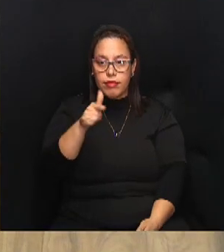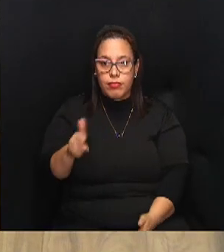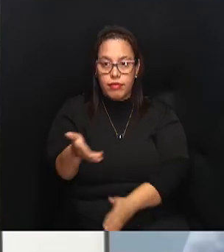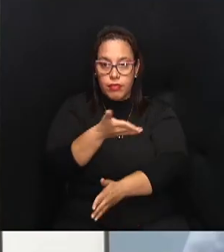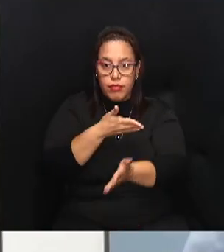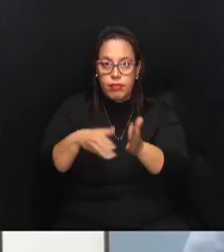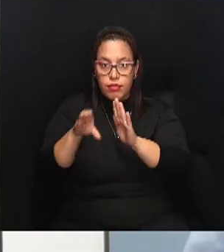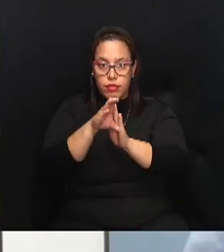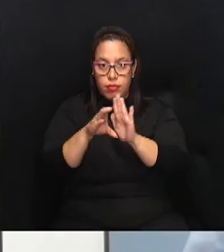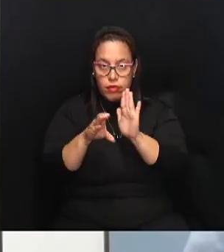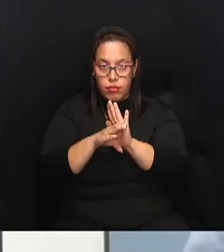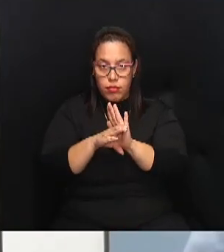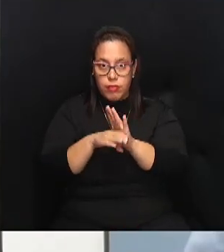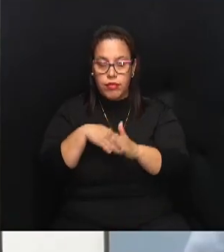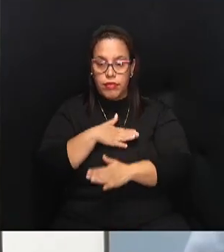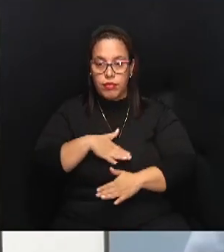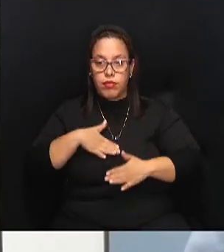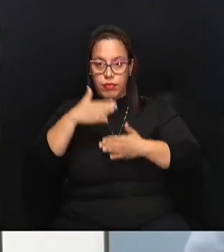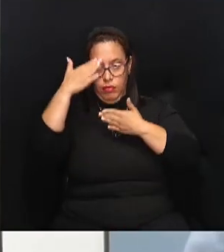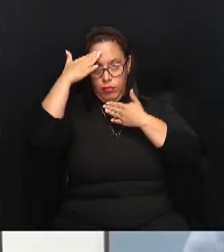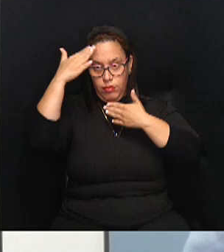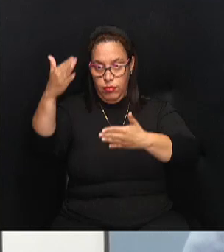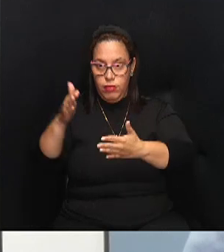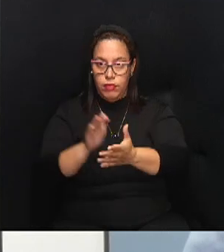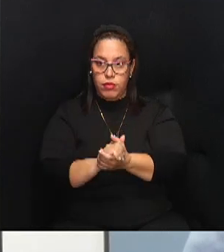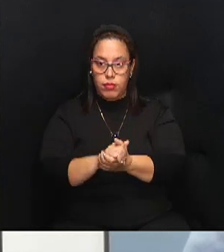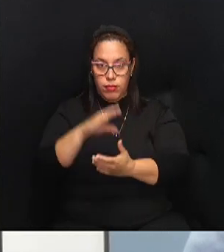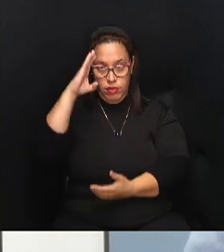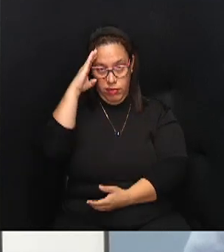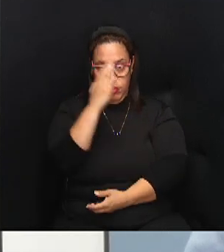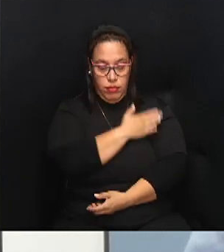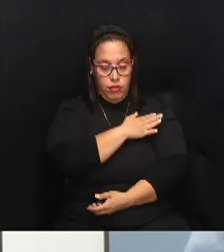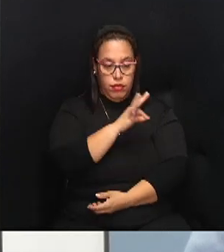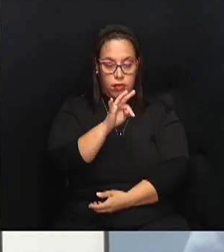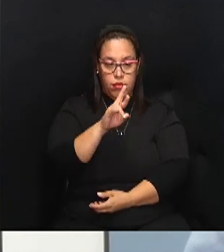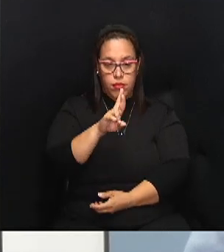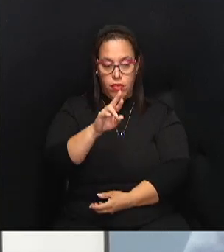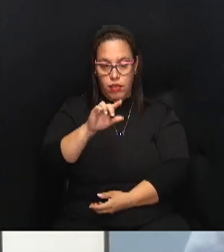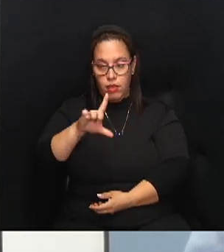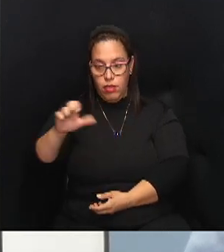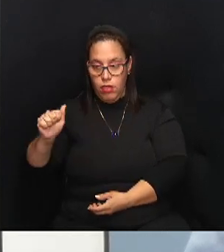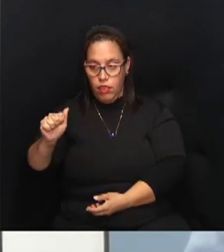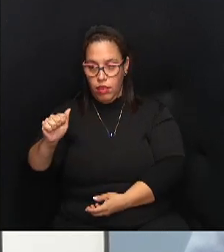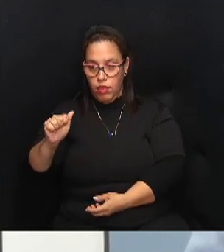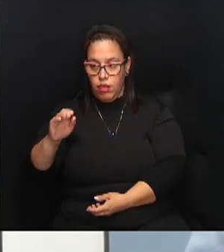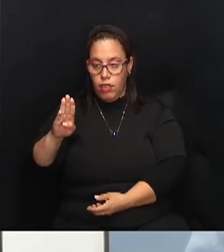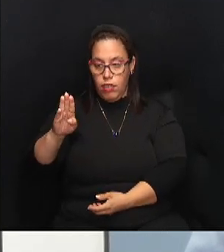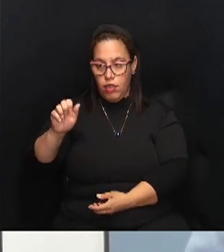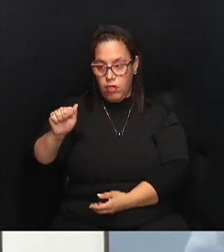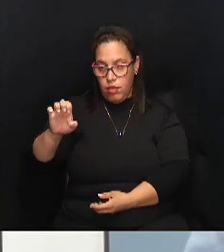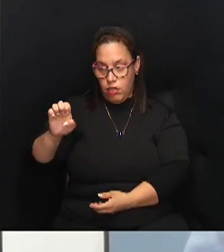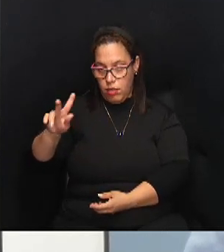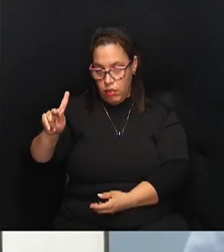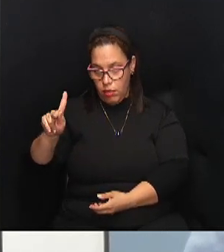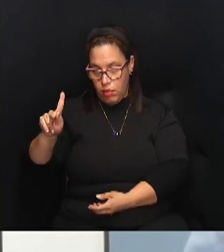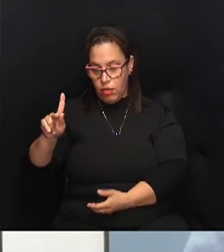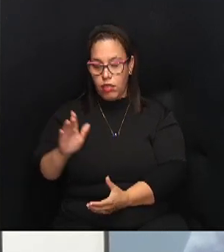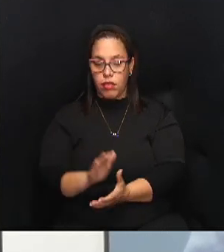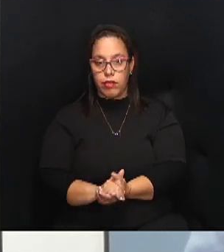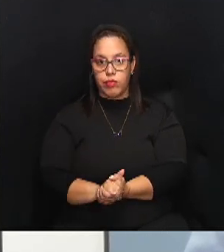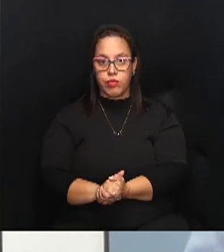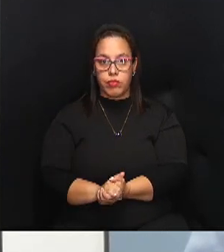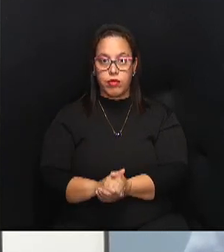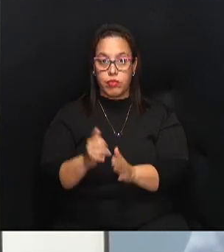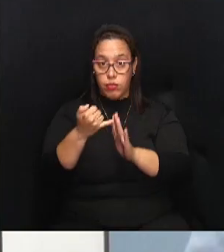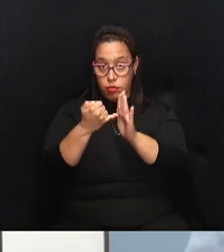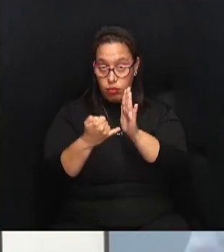do programa. Gostaria de agradecer ao comandante Turola, que está à frente do BAEP. E que é uma